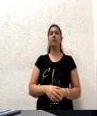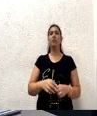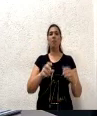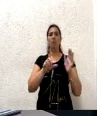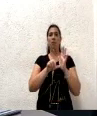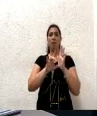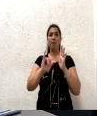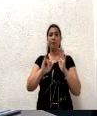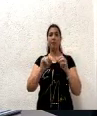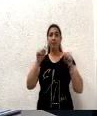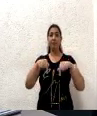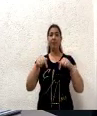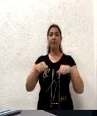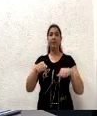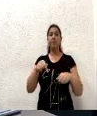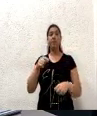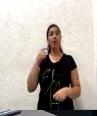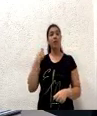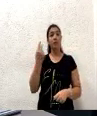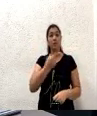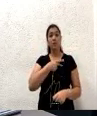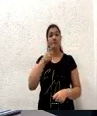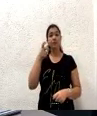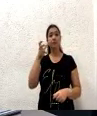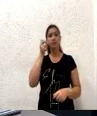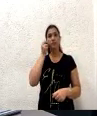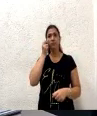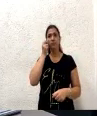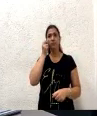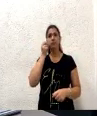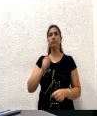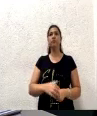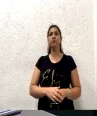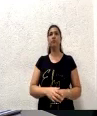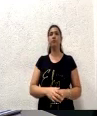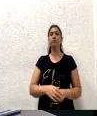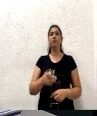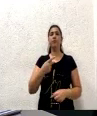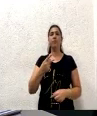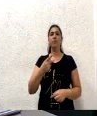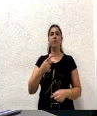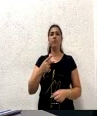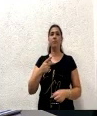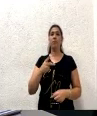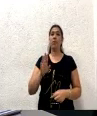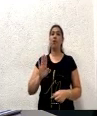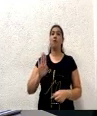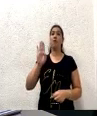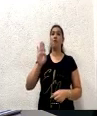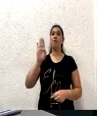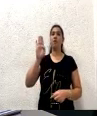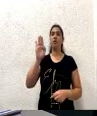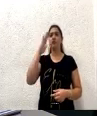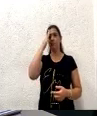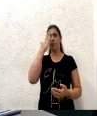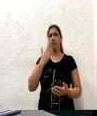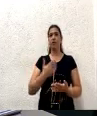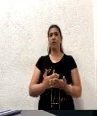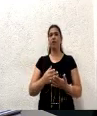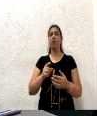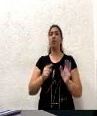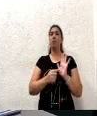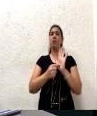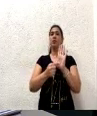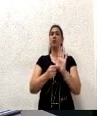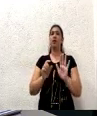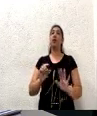É um ponto que pegou um pouquinho para mim, embora eu vou dar esse voto de confiança, mas fazendo essa ressalva para que